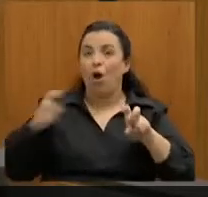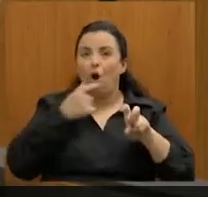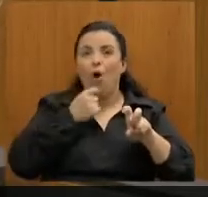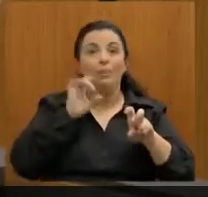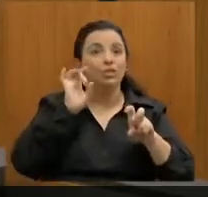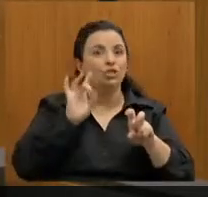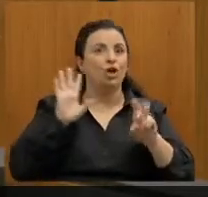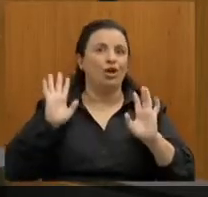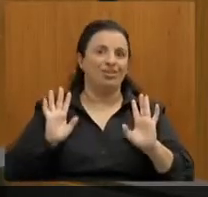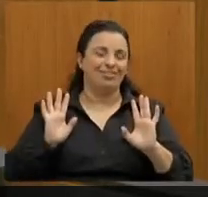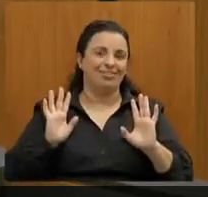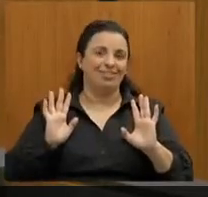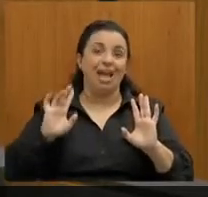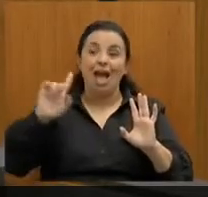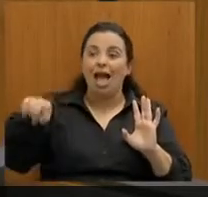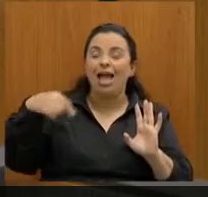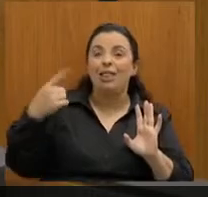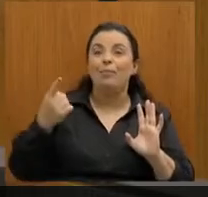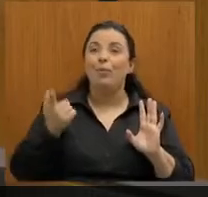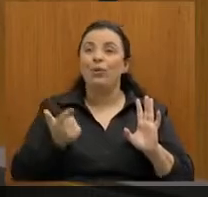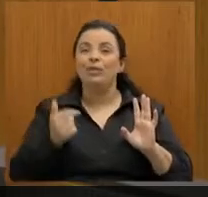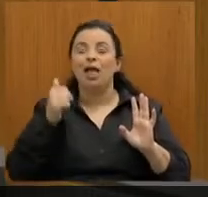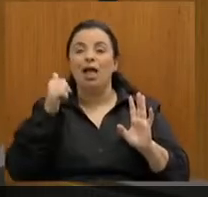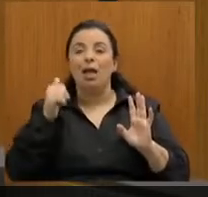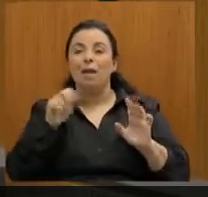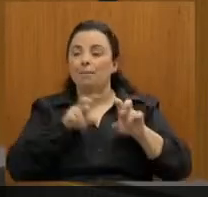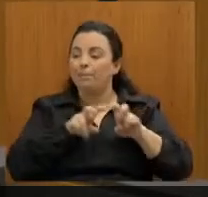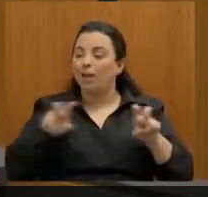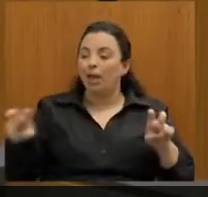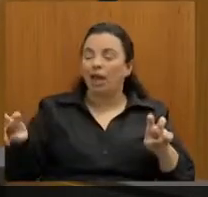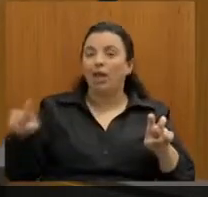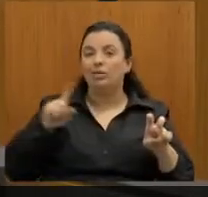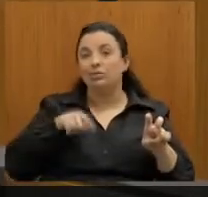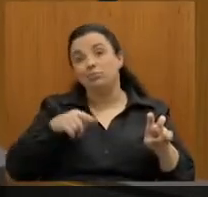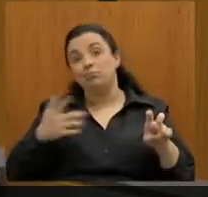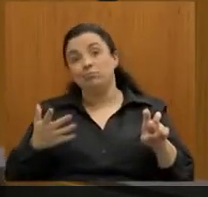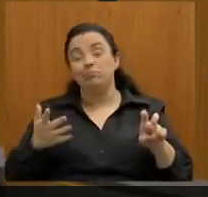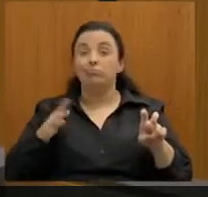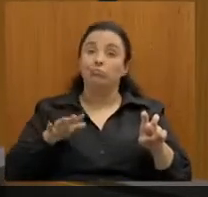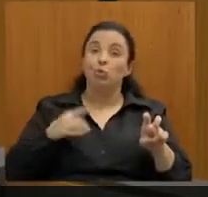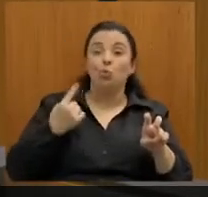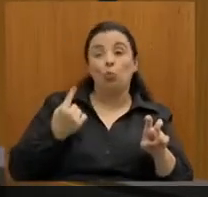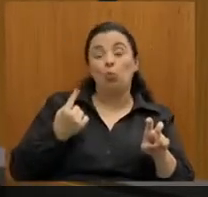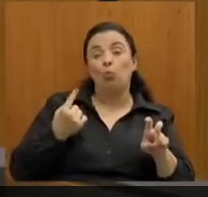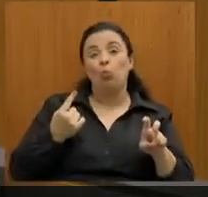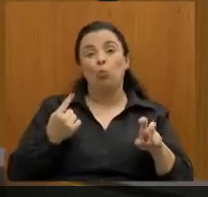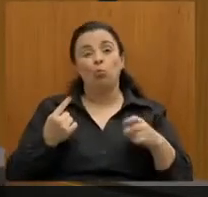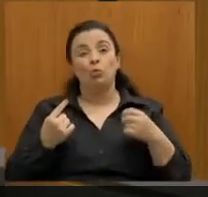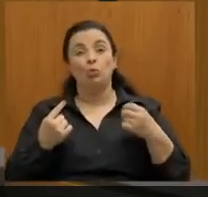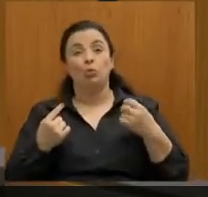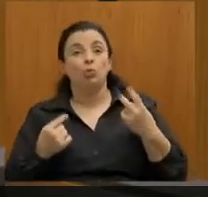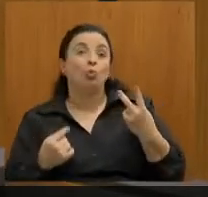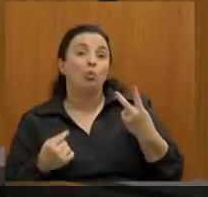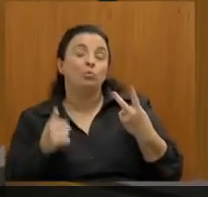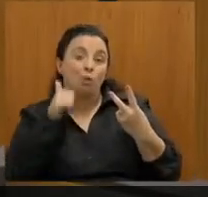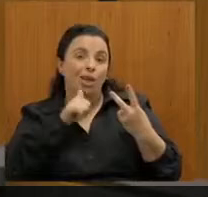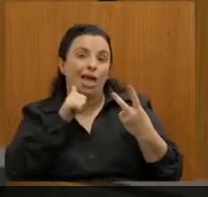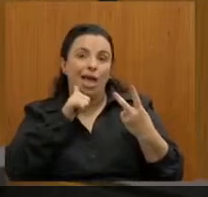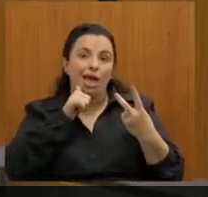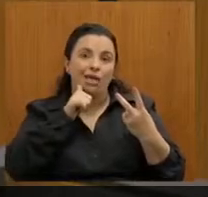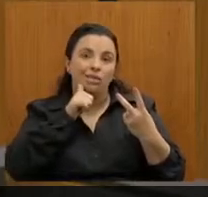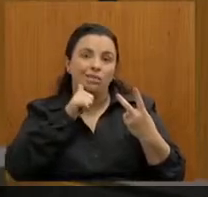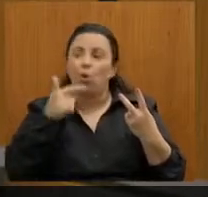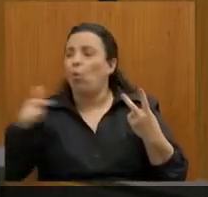depois a ver uma composição de mesa via de regra com uma duas mulheres né